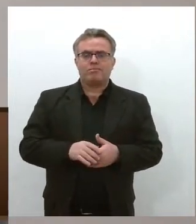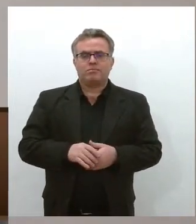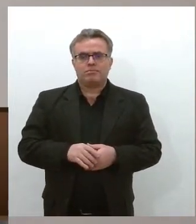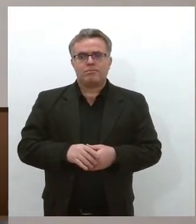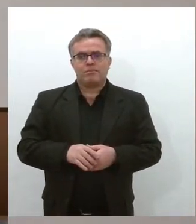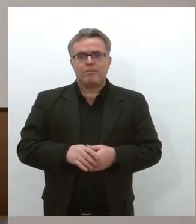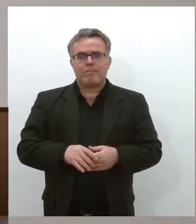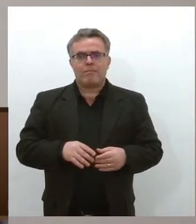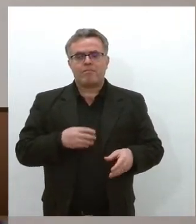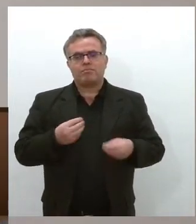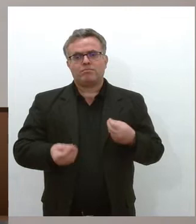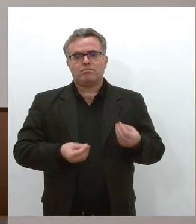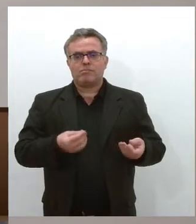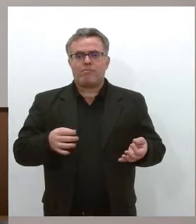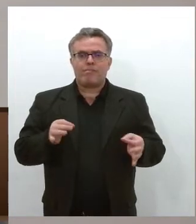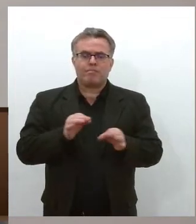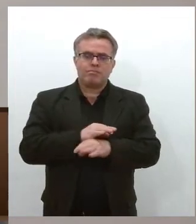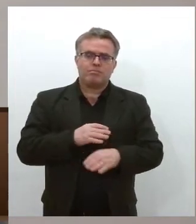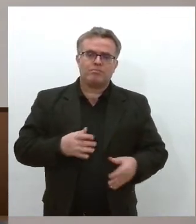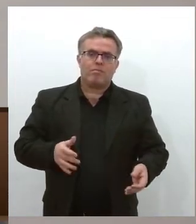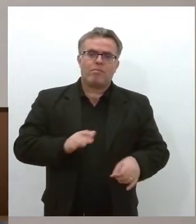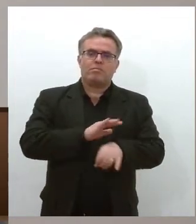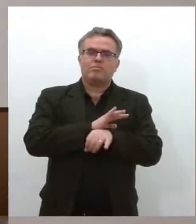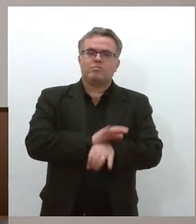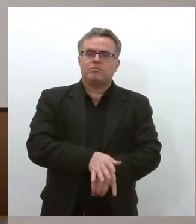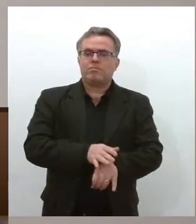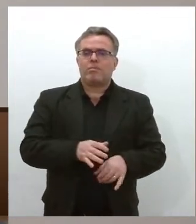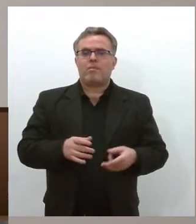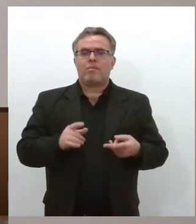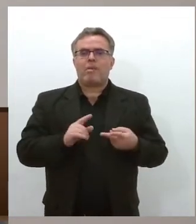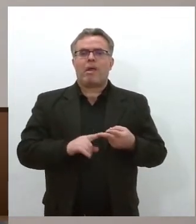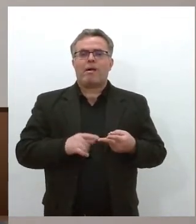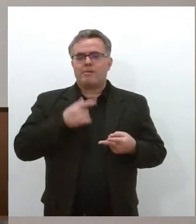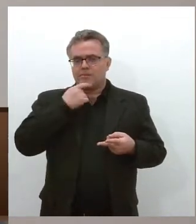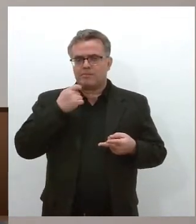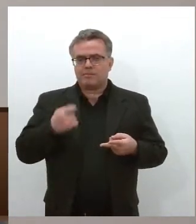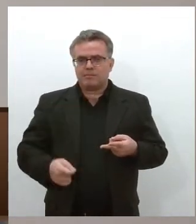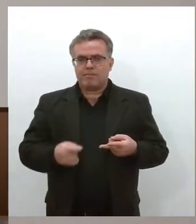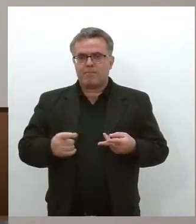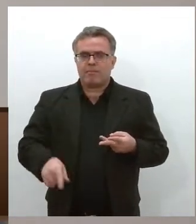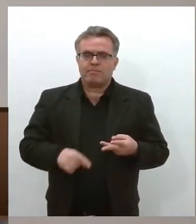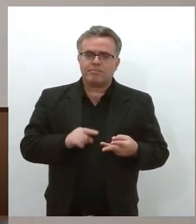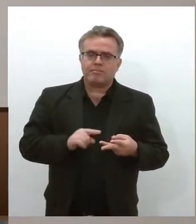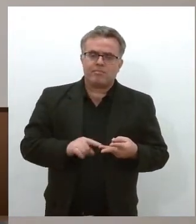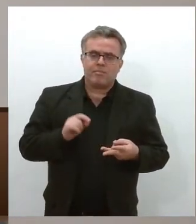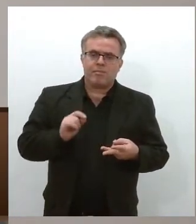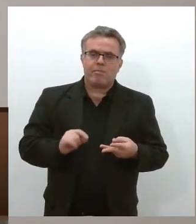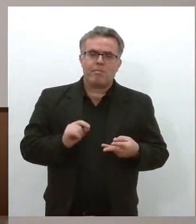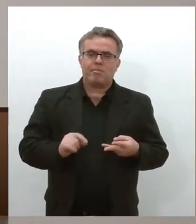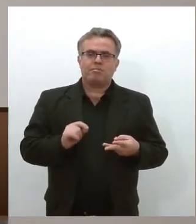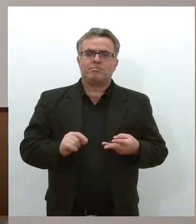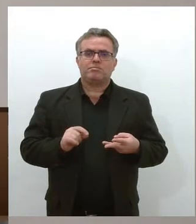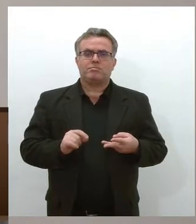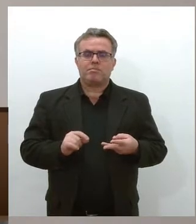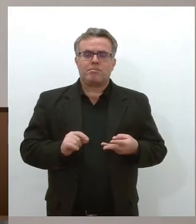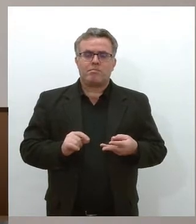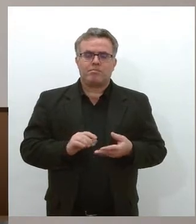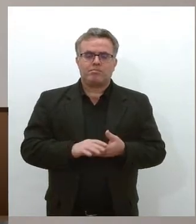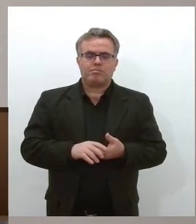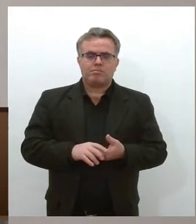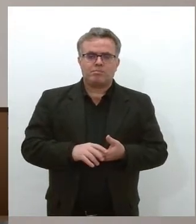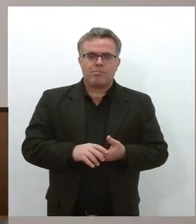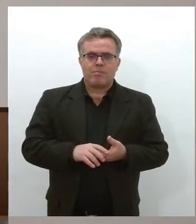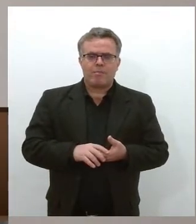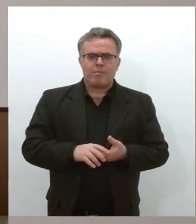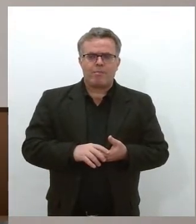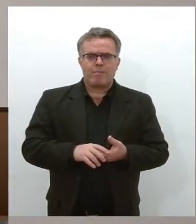também racismo, o machismo, que vem assolando a sociedade como um todo, e às vezes